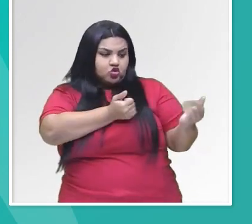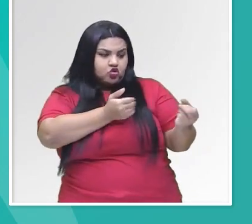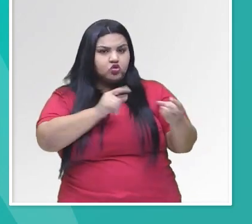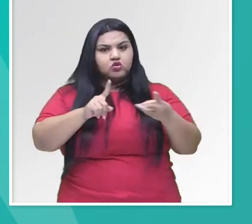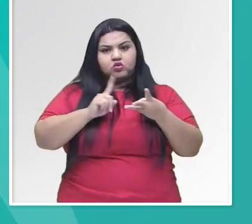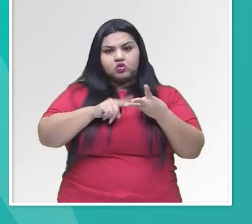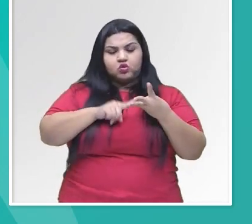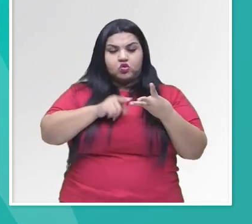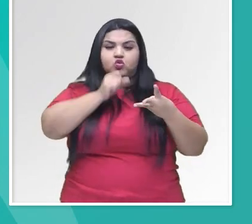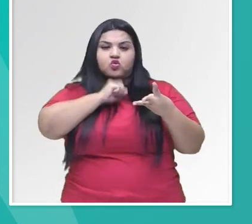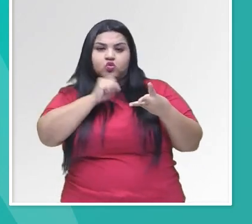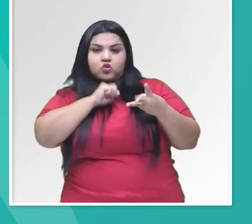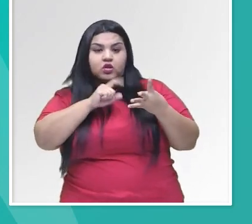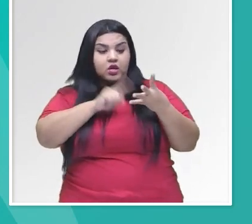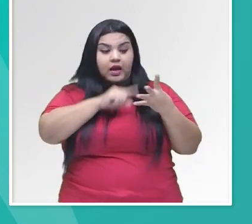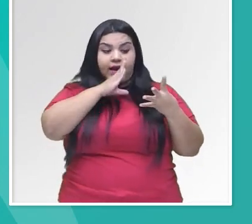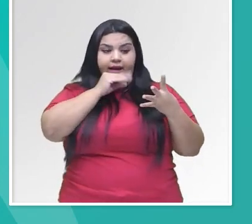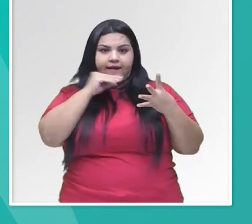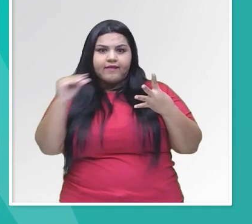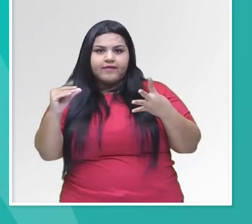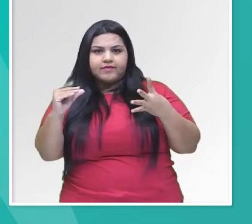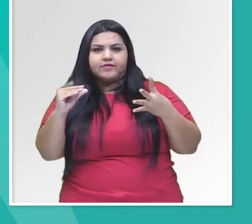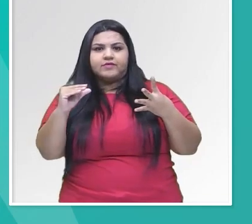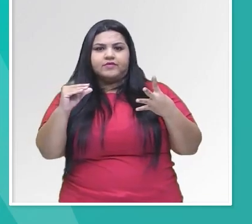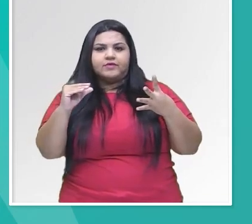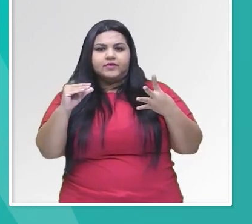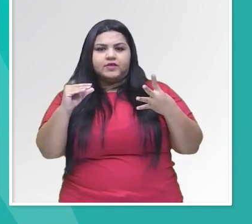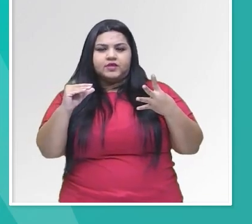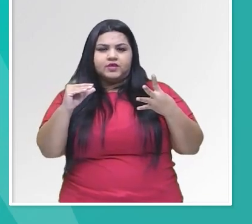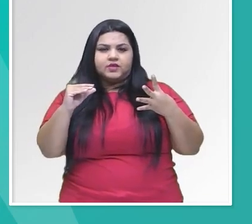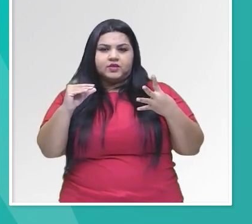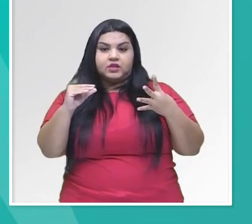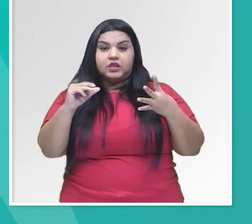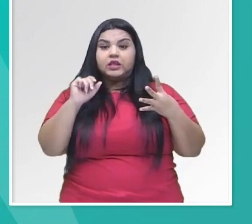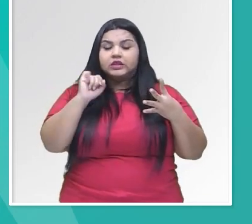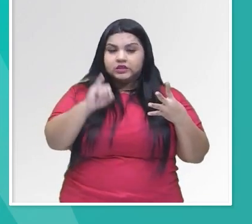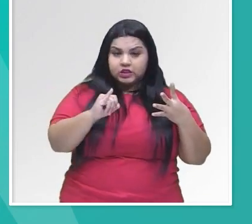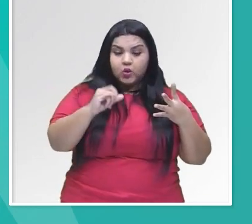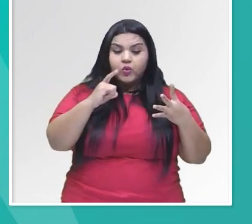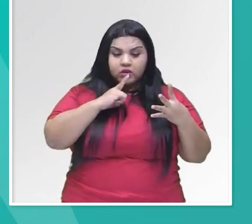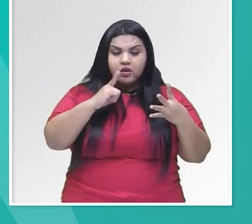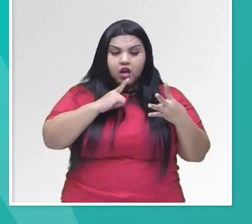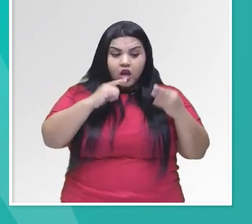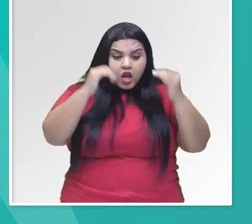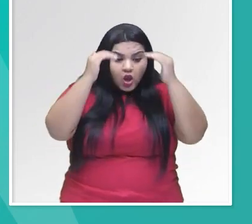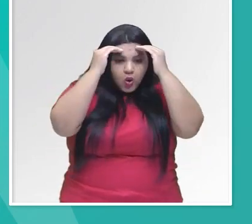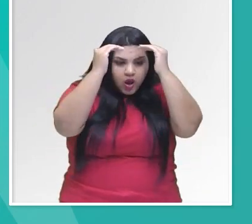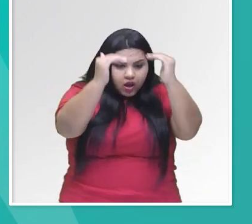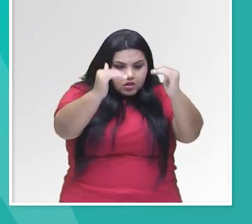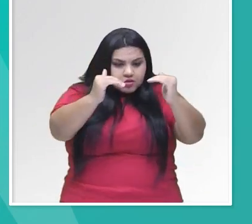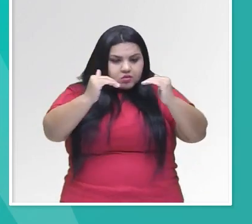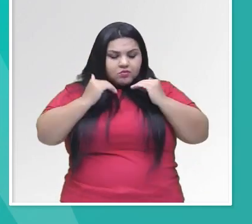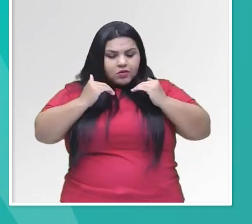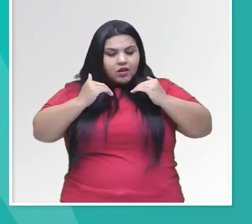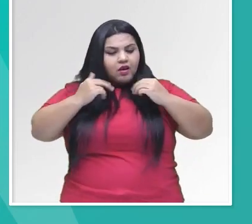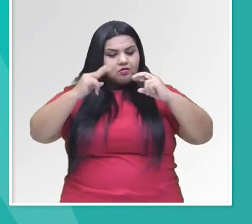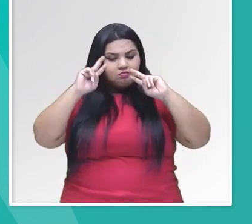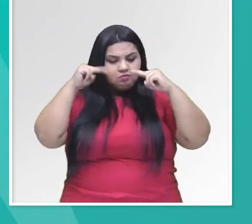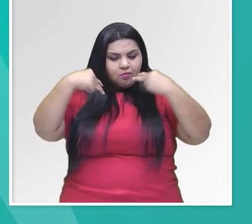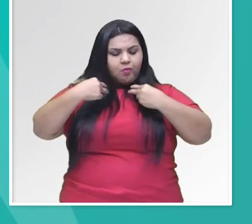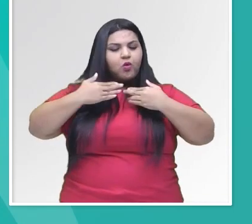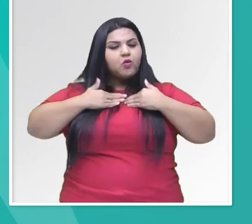adolescente, o idoso, a criança, se eu tenho respeito por mim mesma,